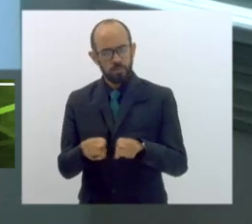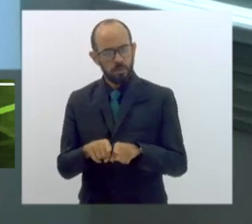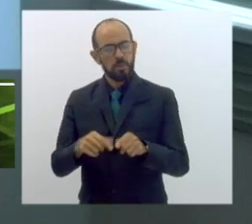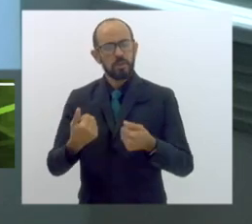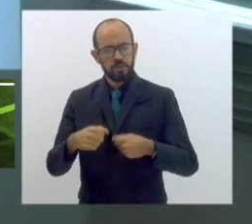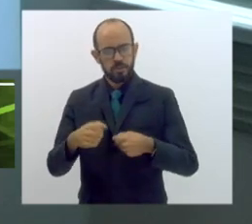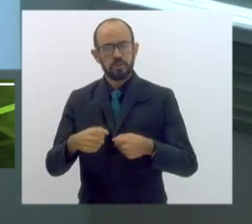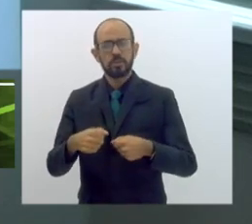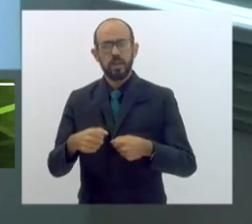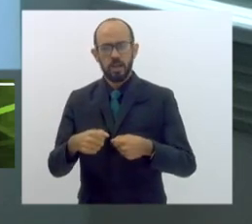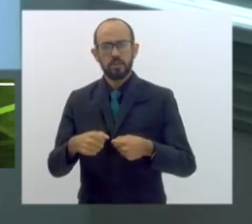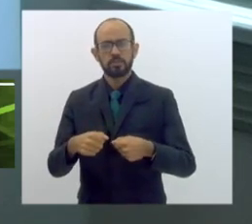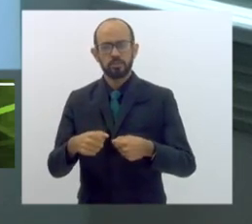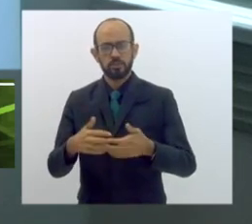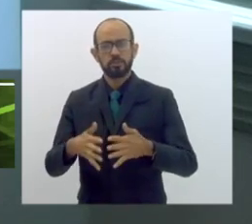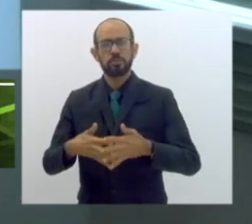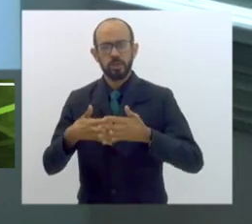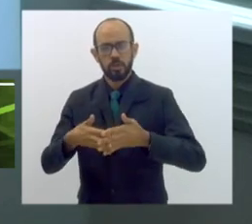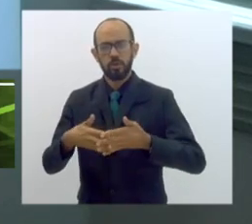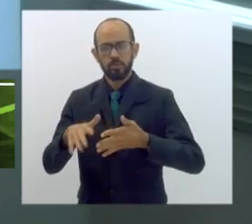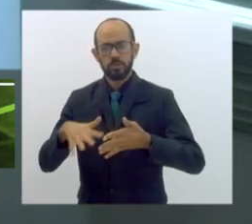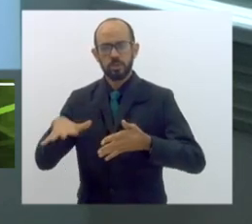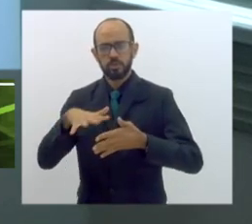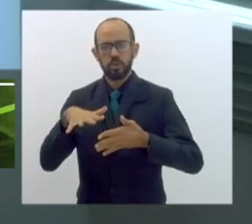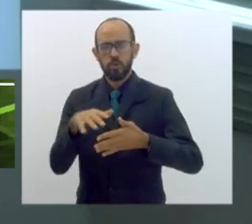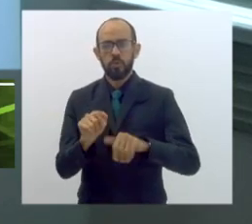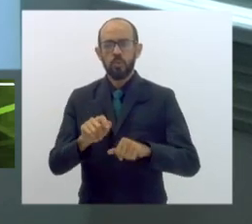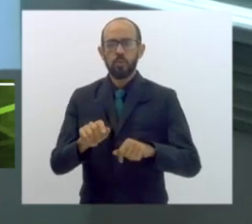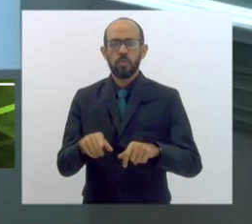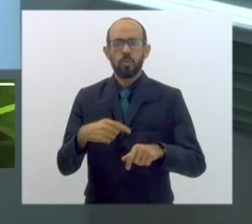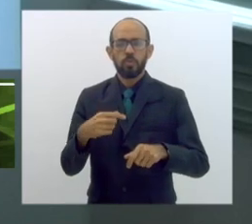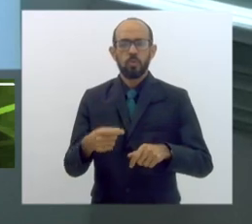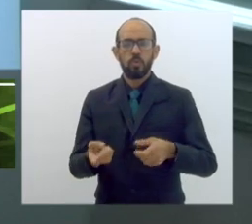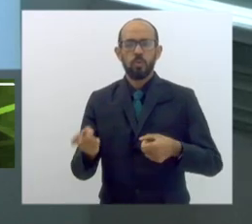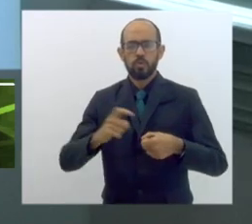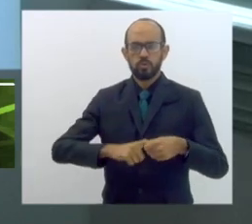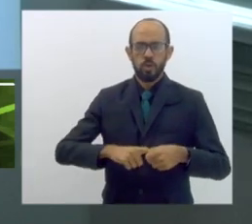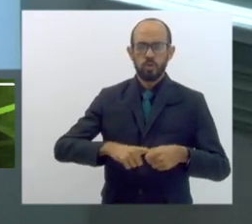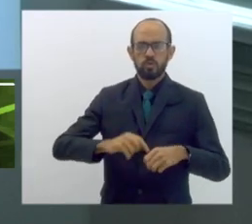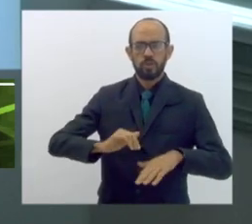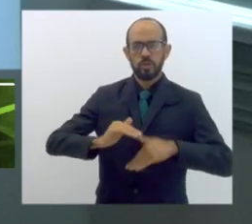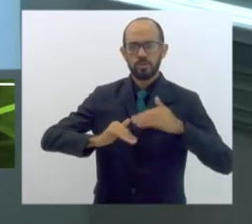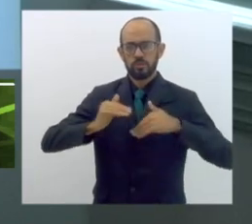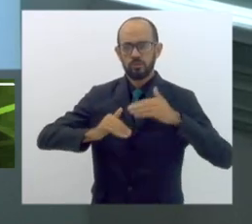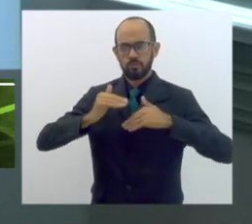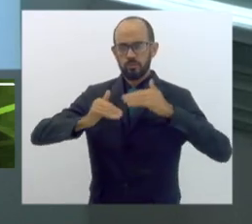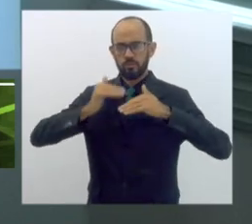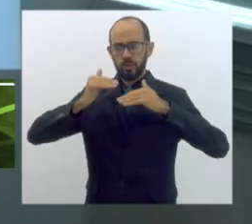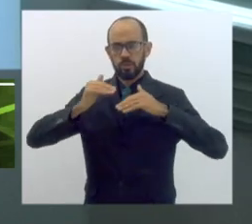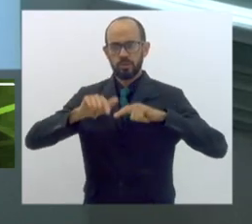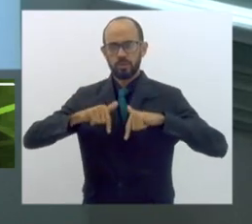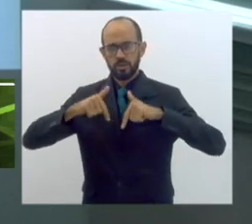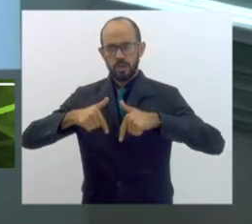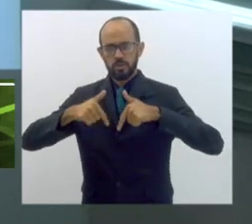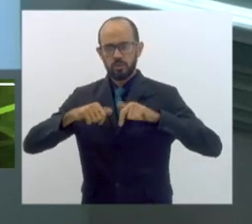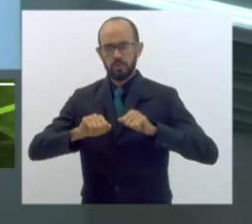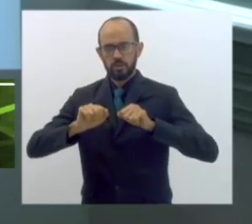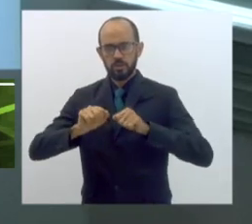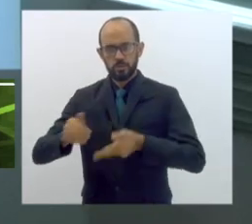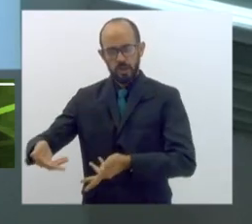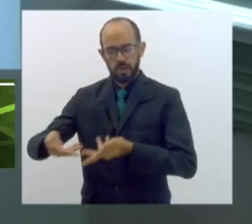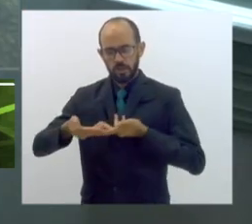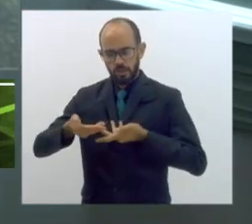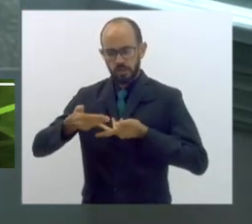grande necessidade da nossa região. O consórcio tem desenvolvido essas ações para poder estar atendendo a